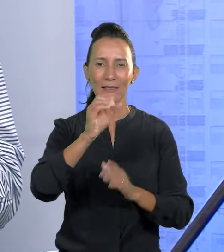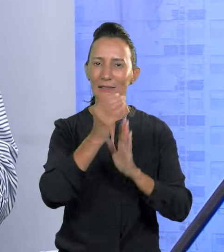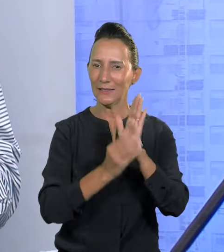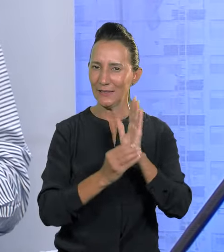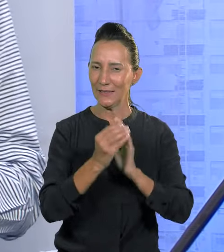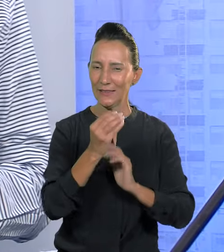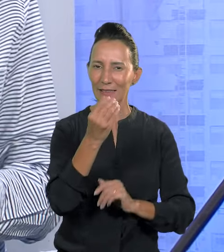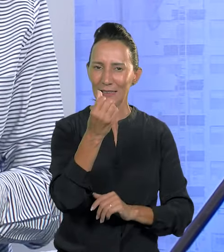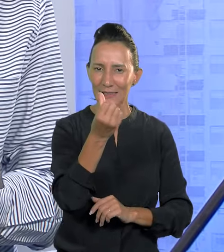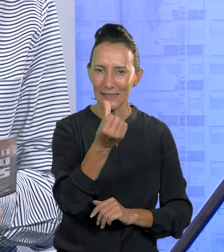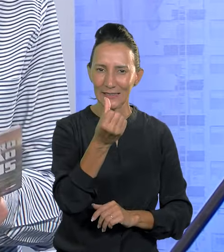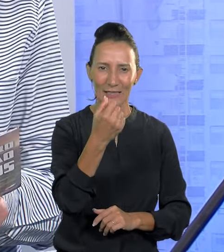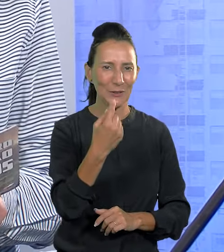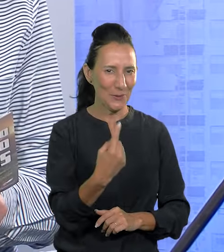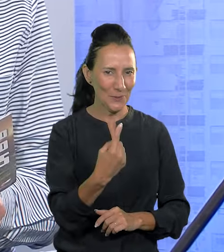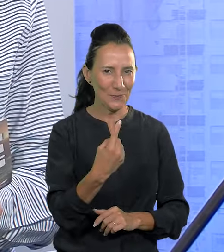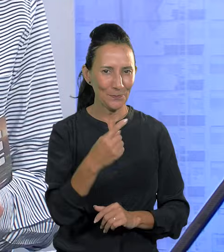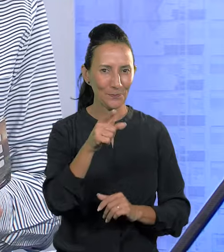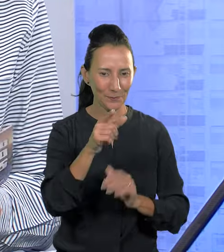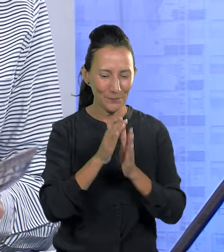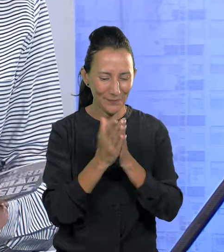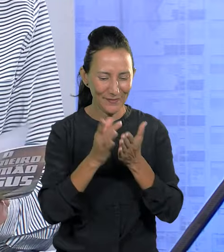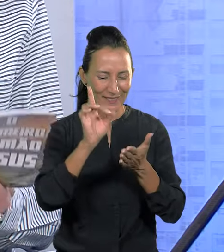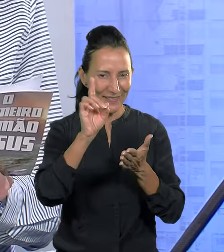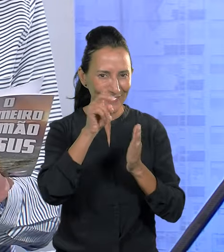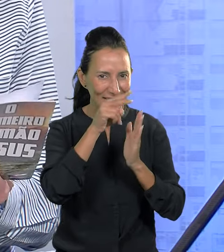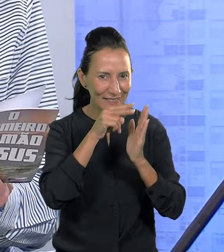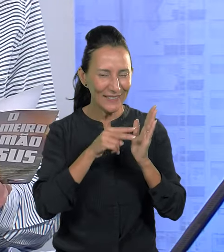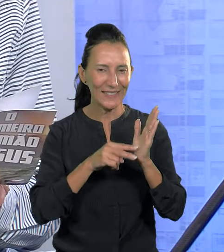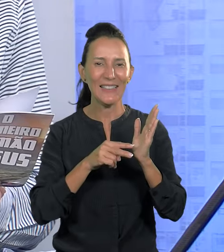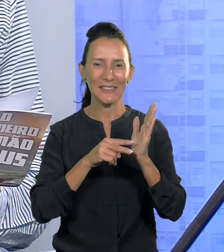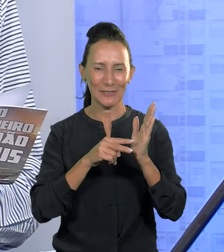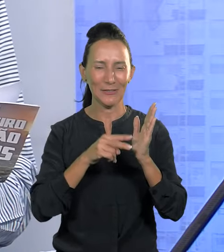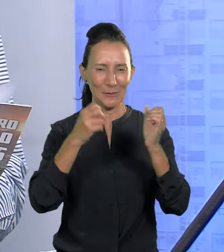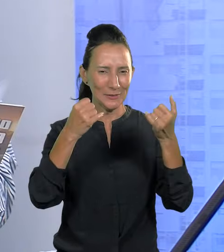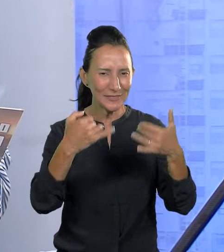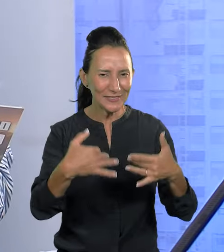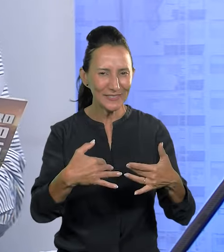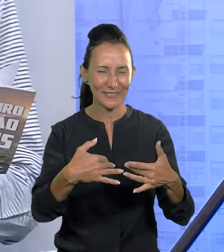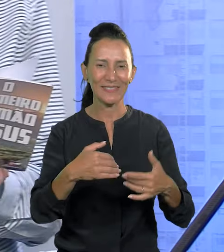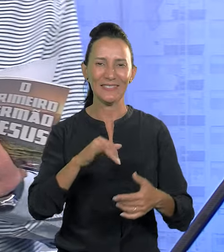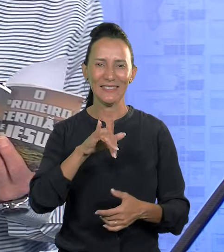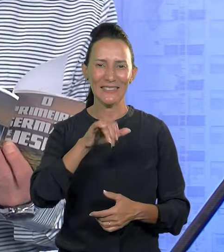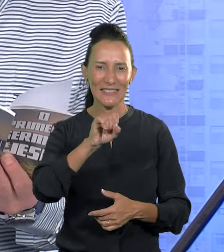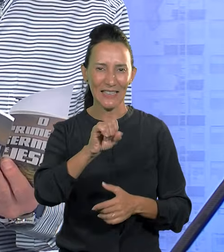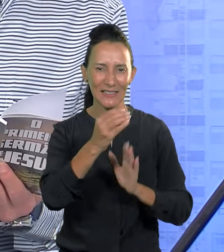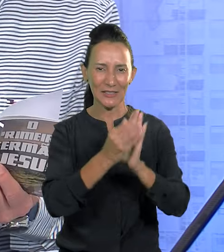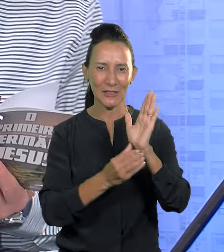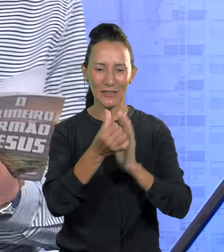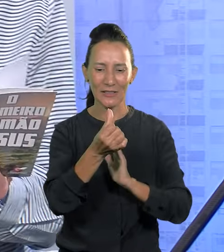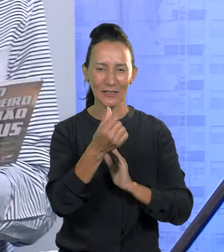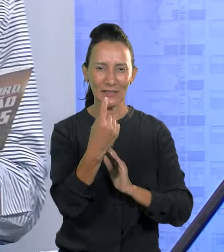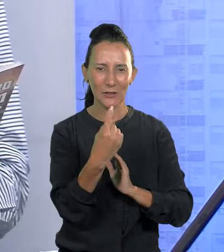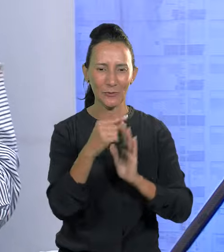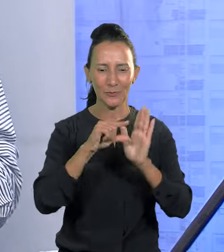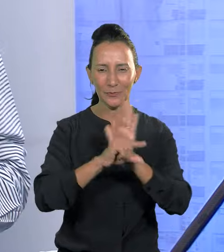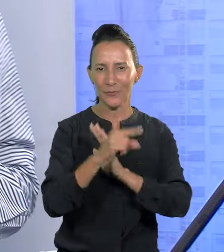Isaías eu quero que você já abra a Bíblia, que nós vamos comentar sobre isso. Isaías 61,